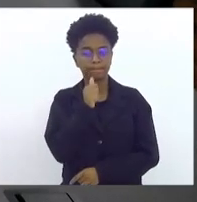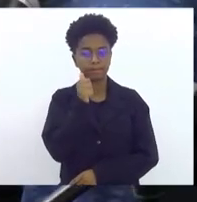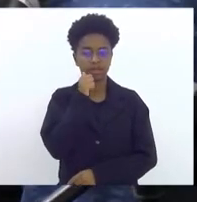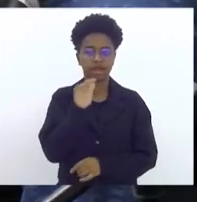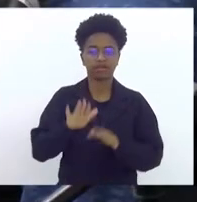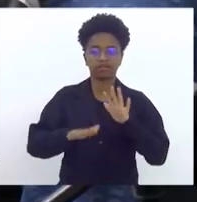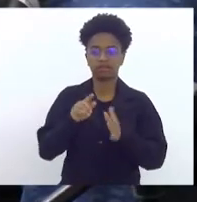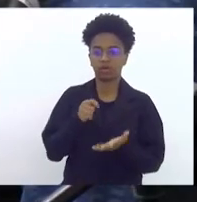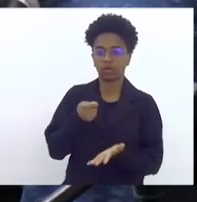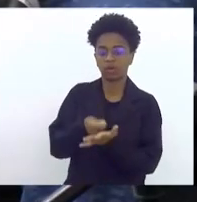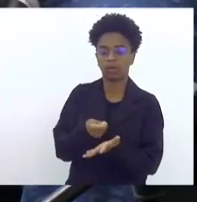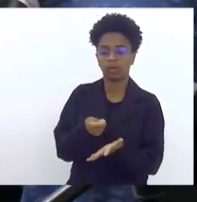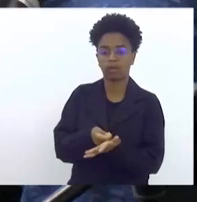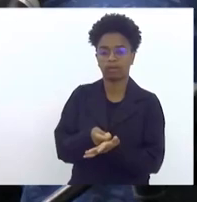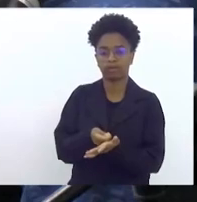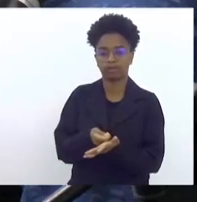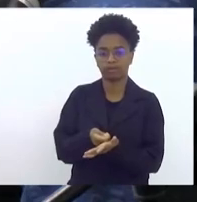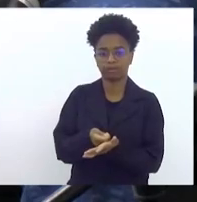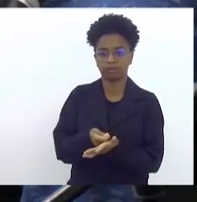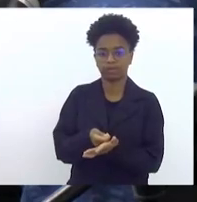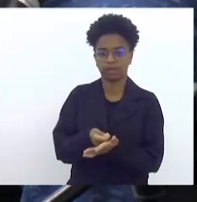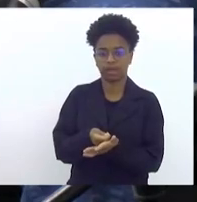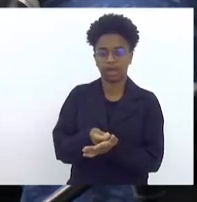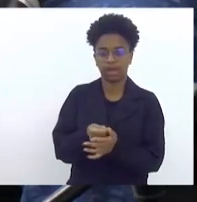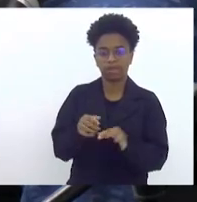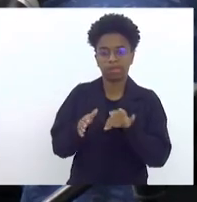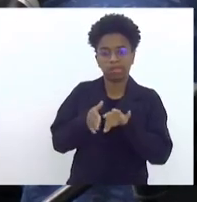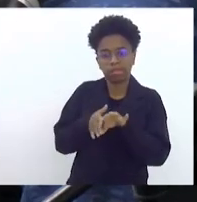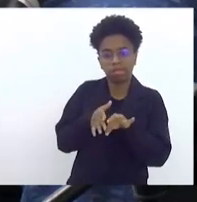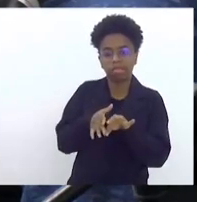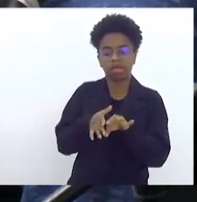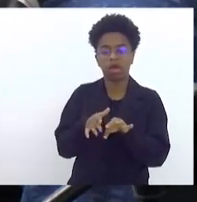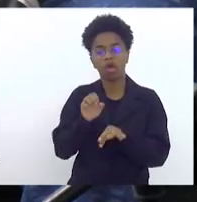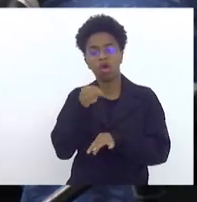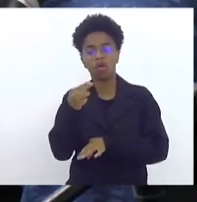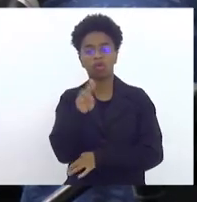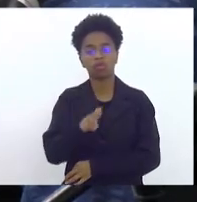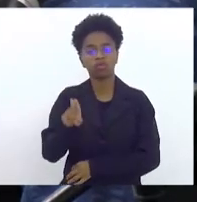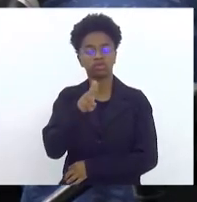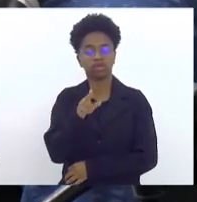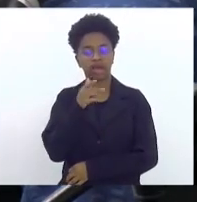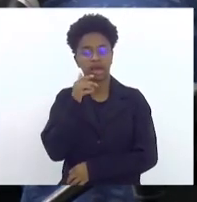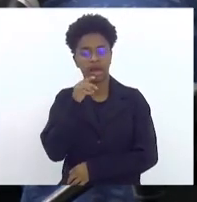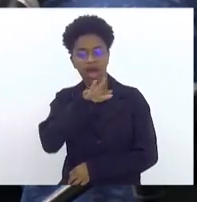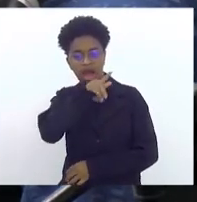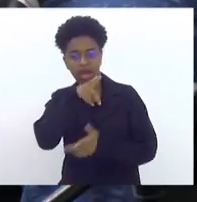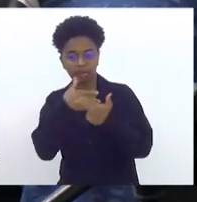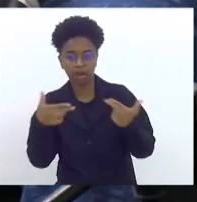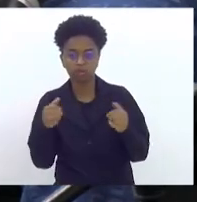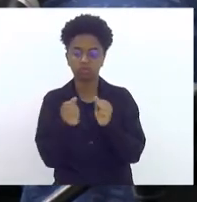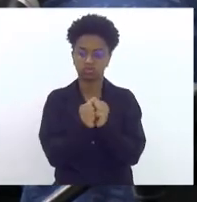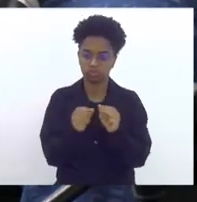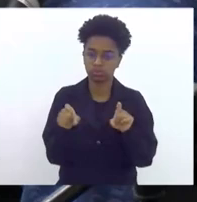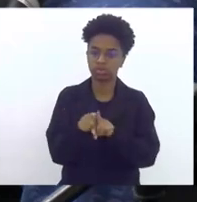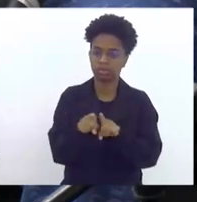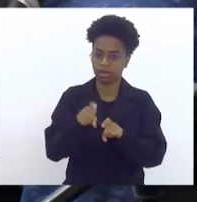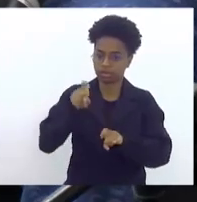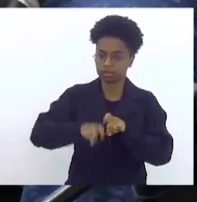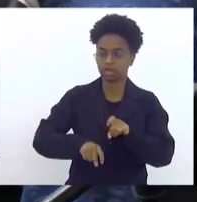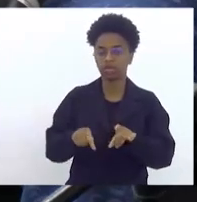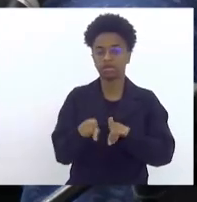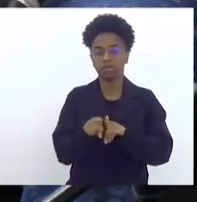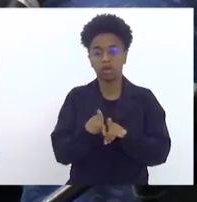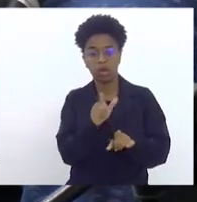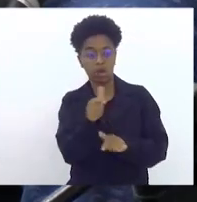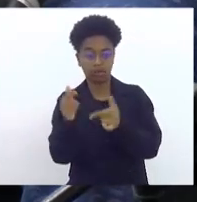às vezes né a se masturbar usar animais ali juntos naquele ato sexual para um grupo